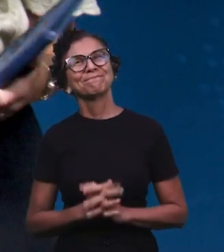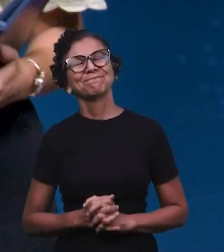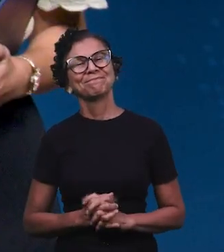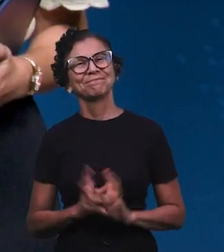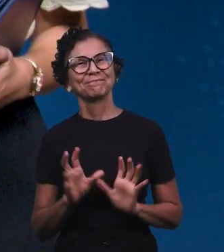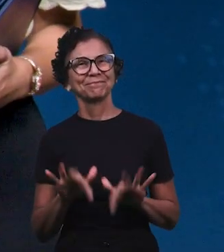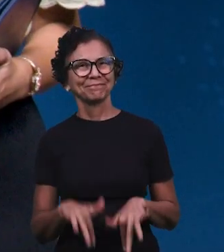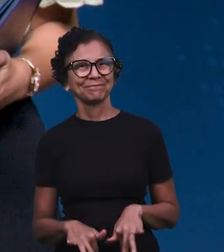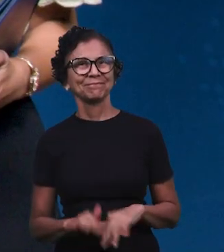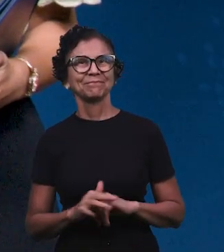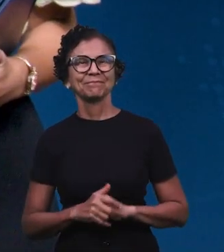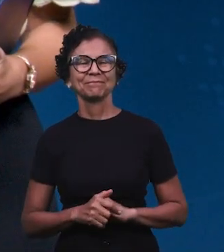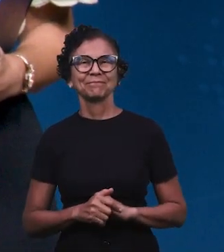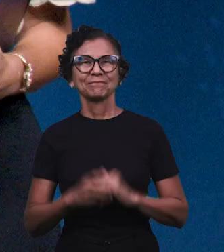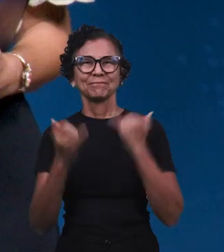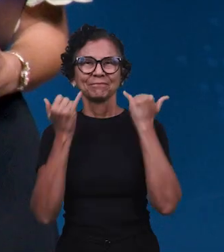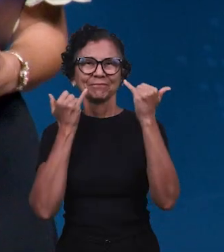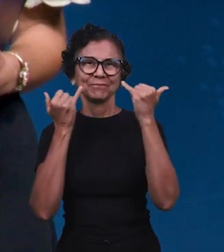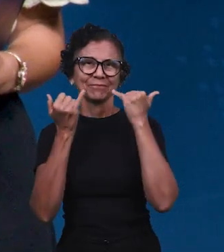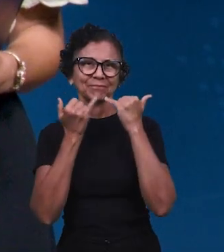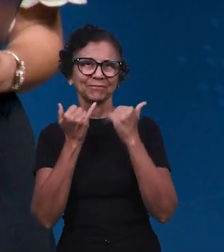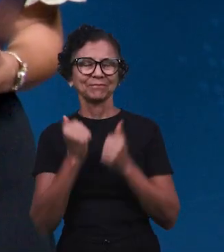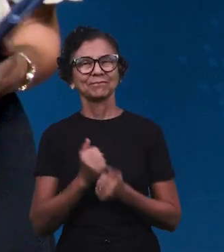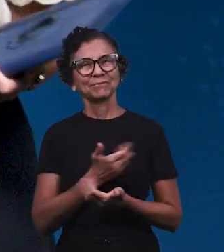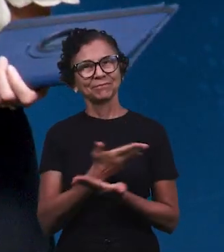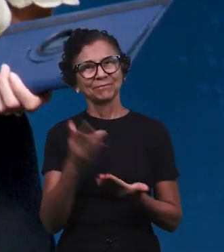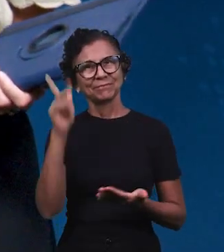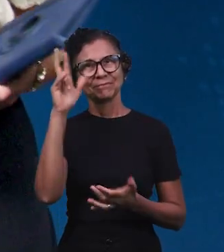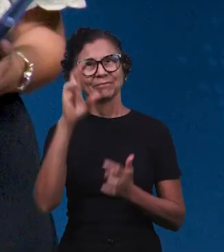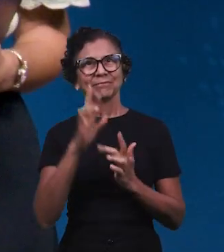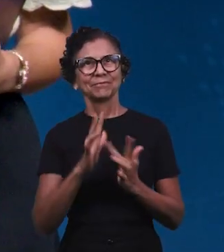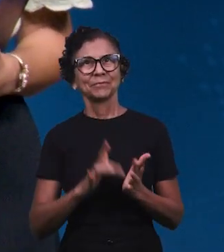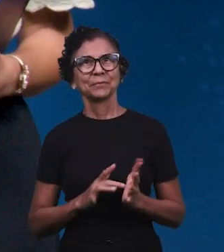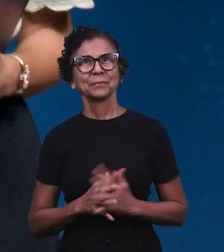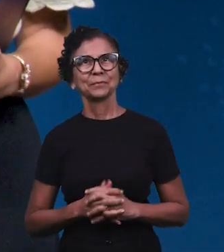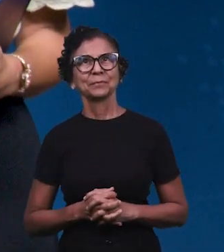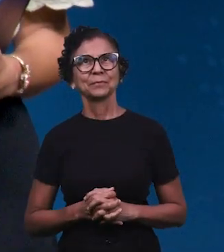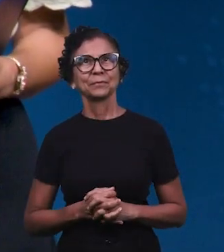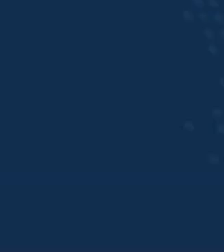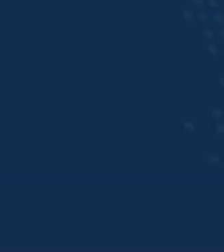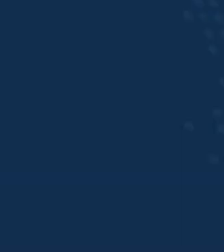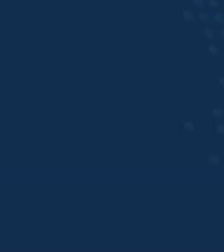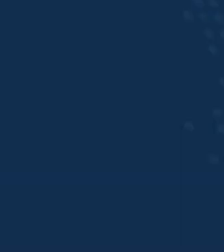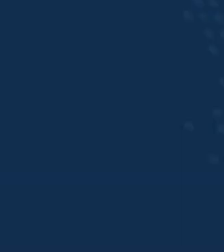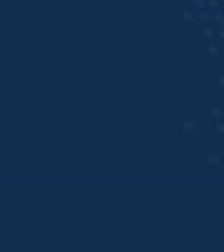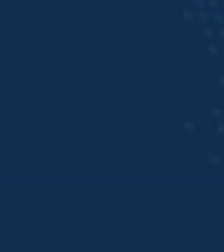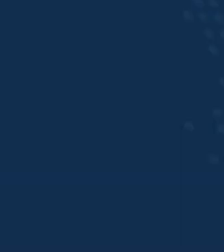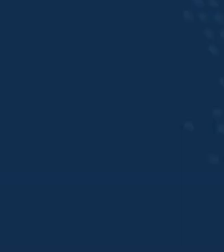isso, chegamos ao final de mais uma edição. A todos a paz do Senhor.